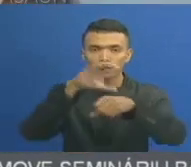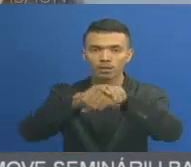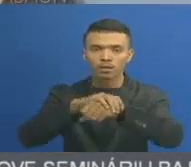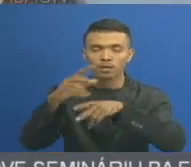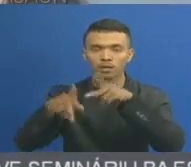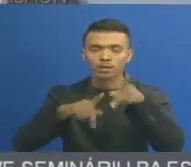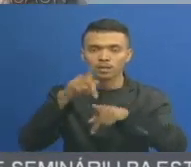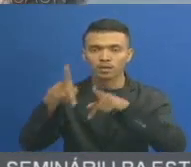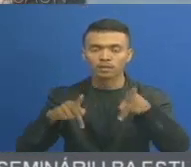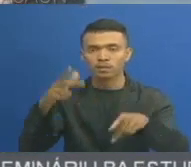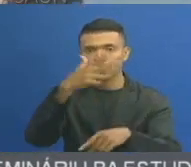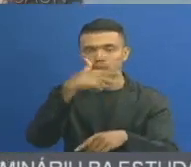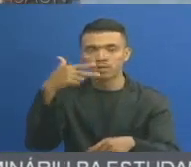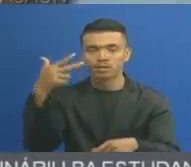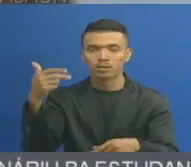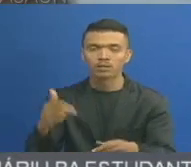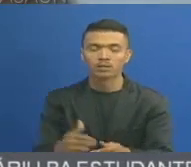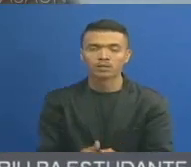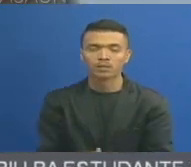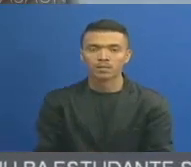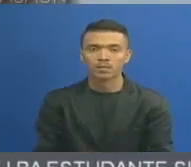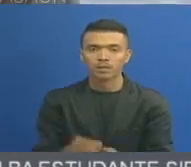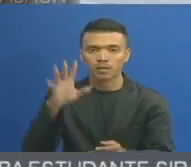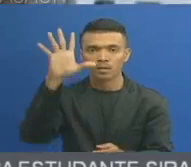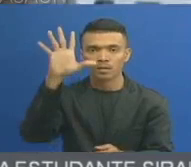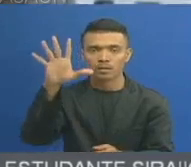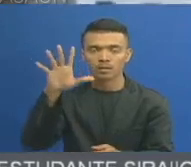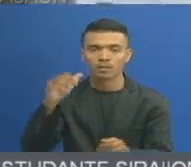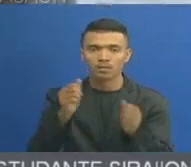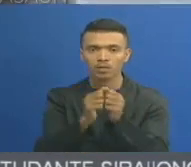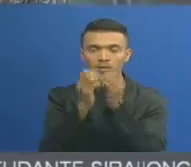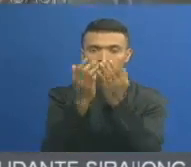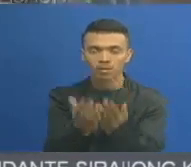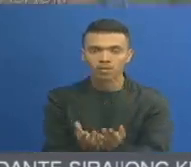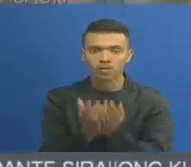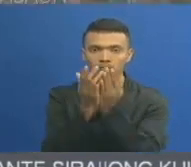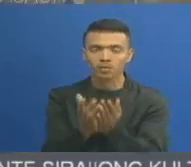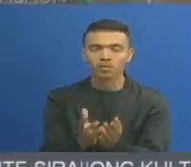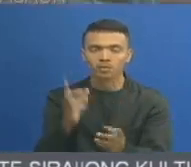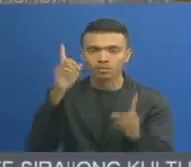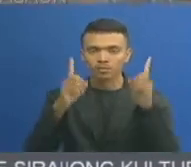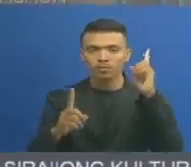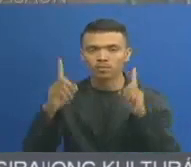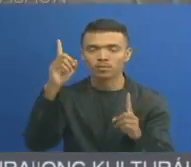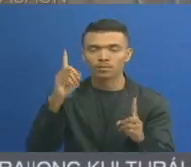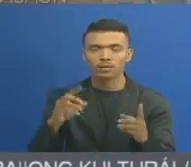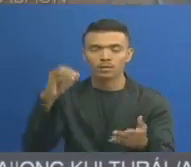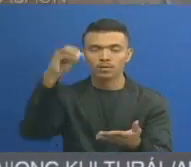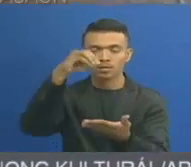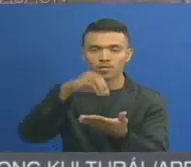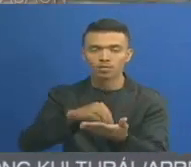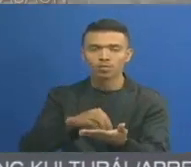Kisar Masapum, província Maluku, Indonésia, na Inlima, Horo Ahi Bintan Bahari, Tula